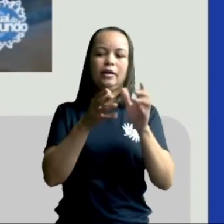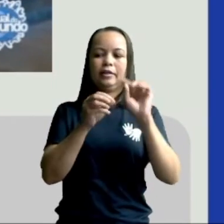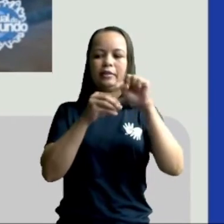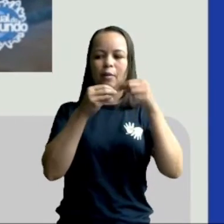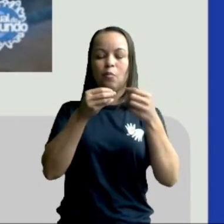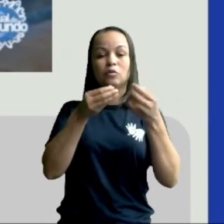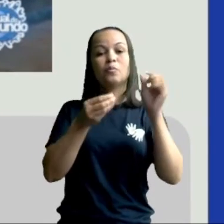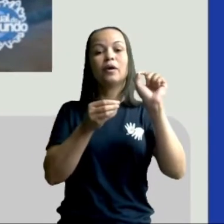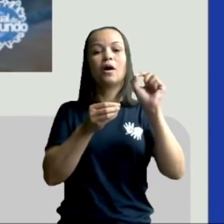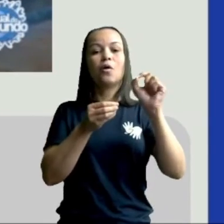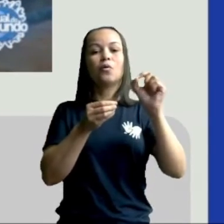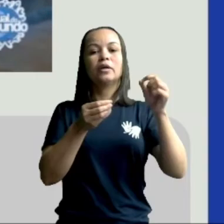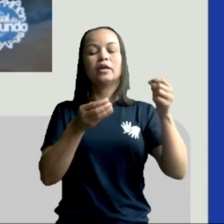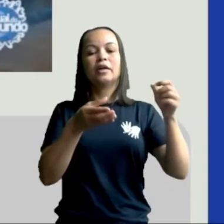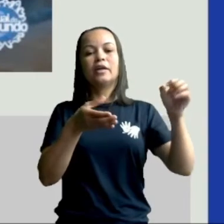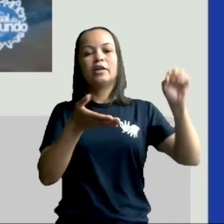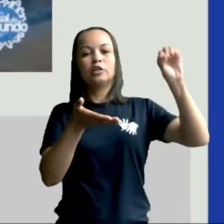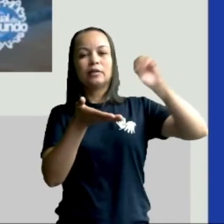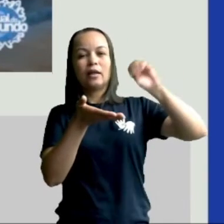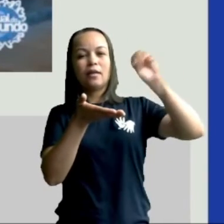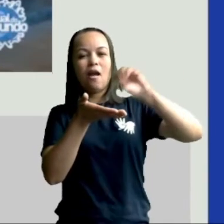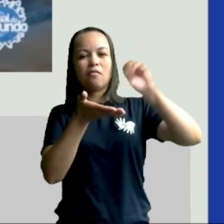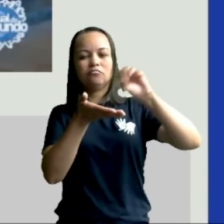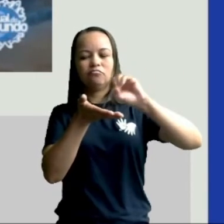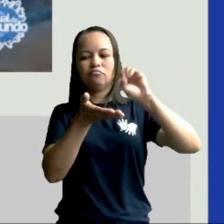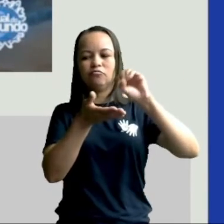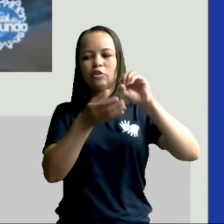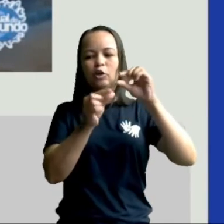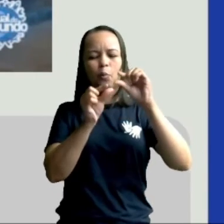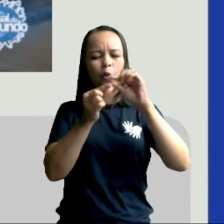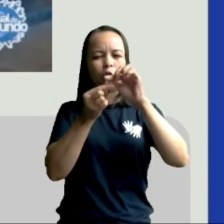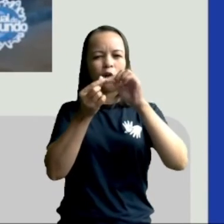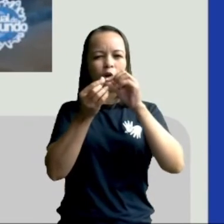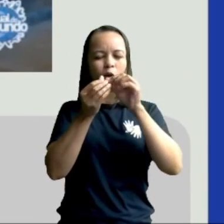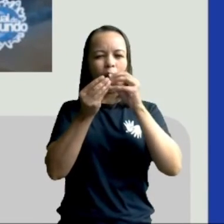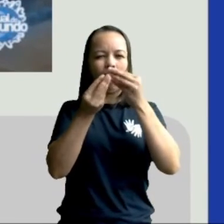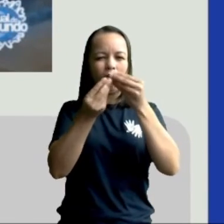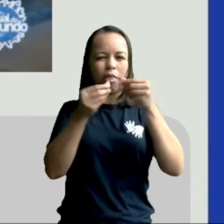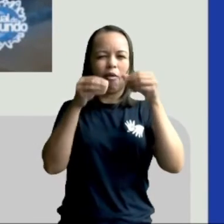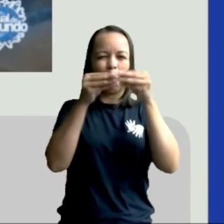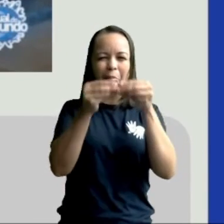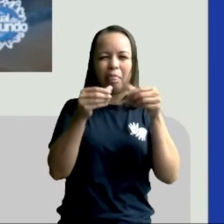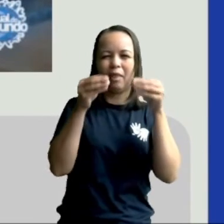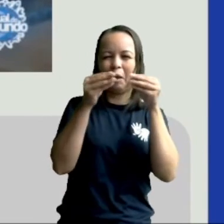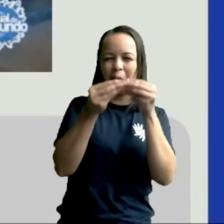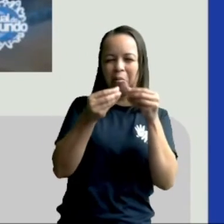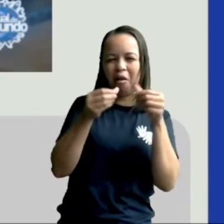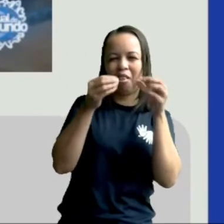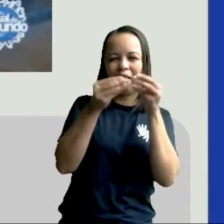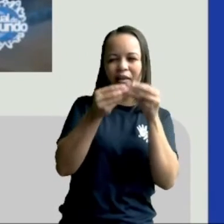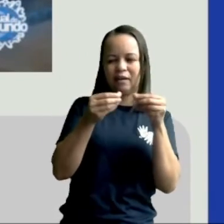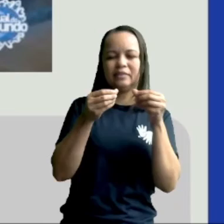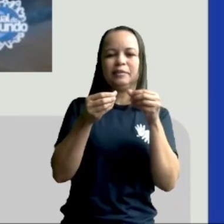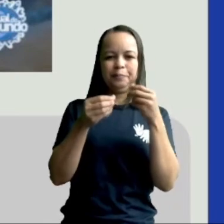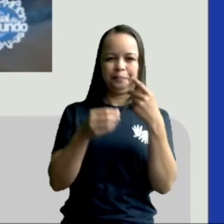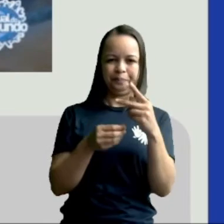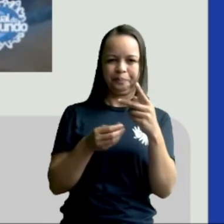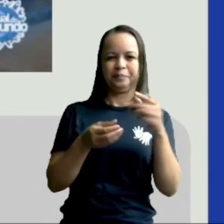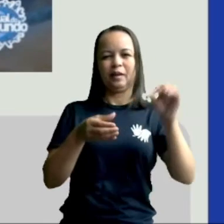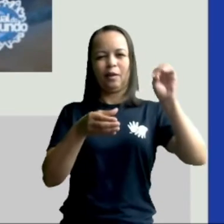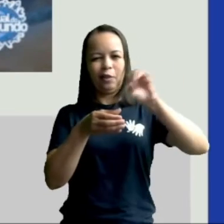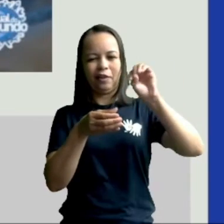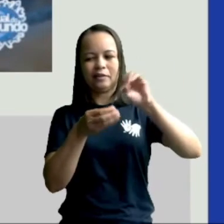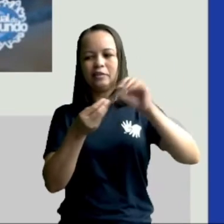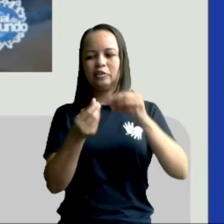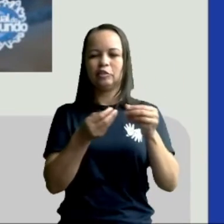dessas bolinhas, eu vou colocar um pouco de detergente e fazer uma bolinha melequenta, meio molhada no detergente. Aí você separa